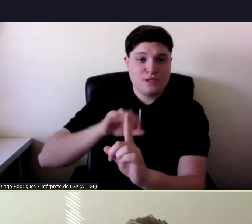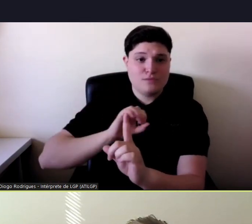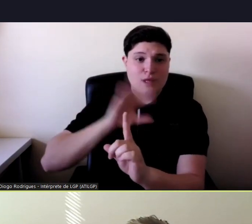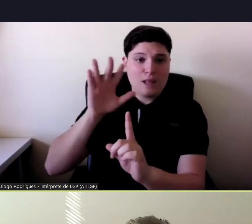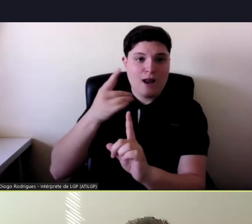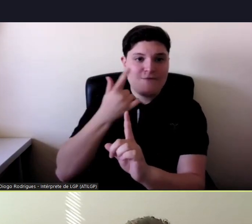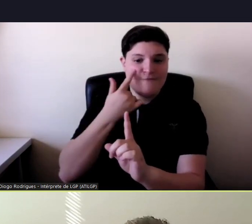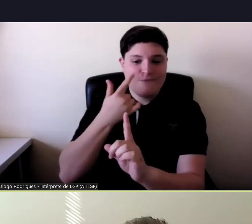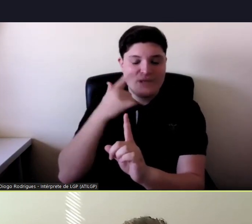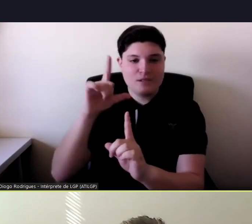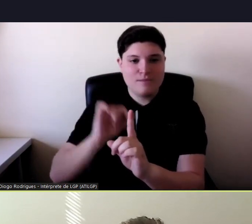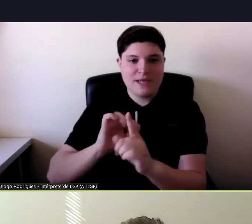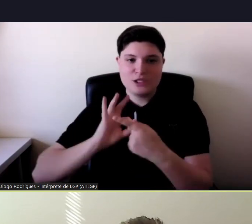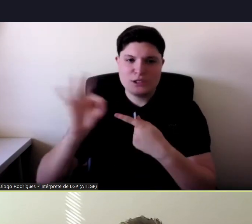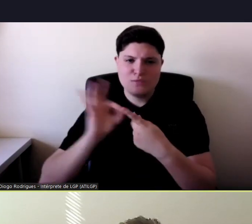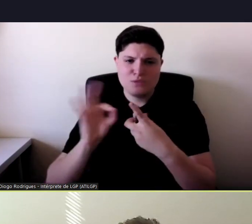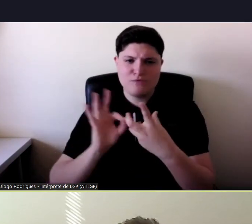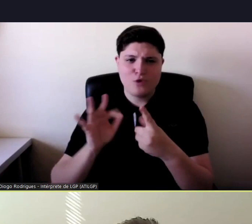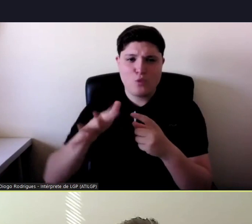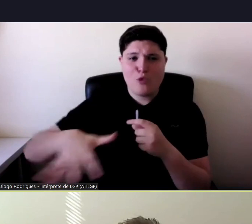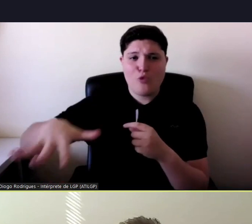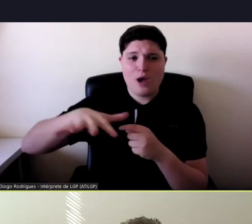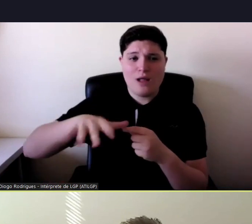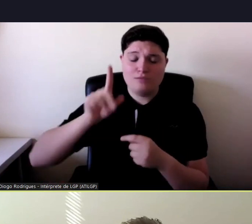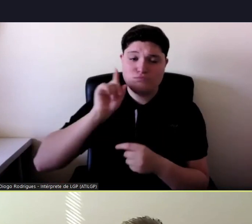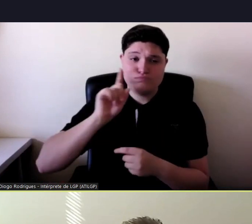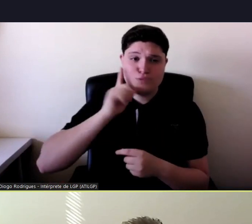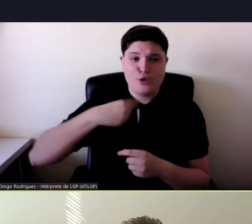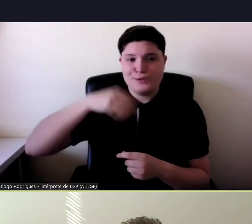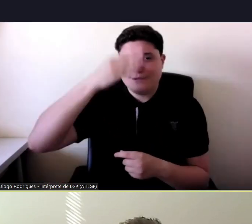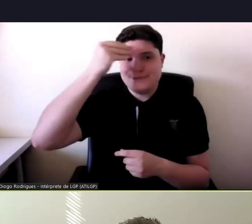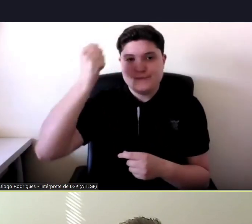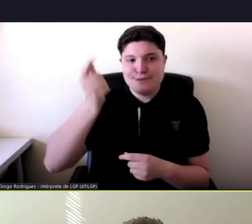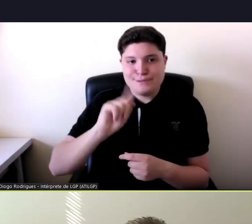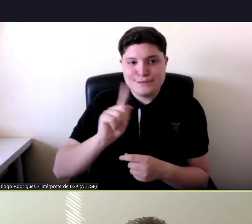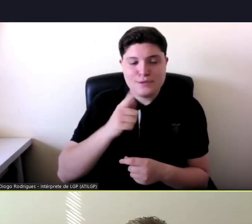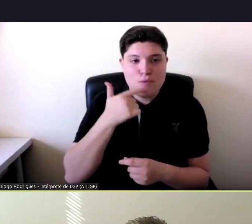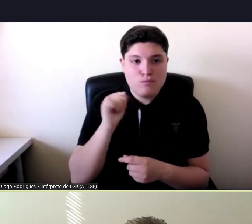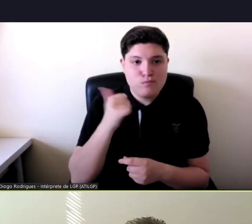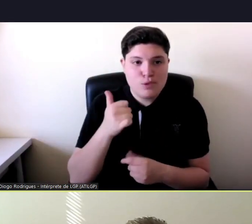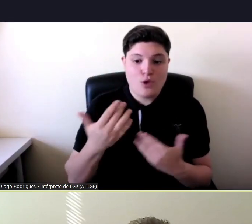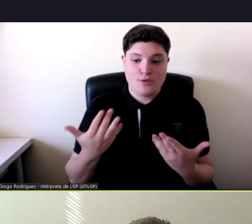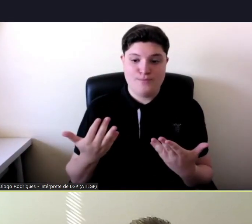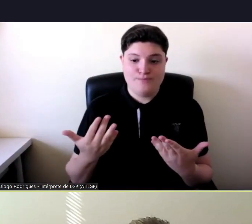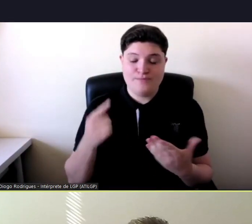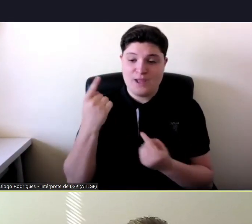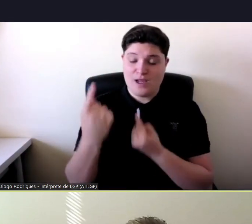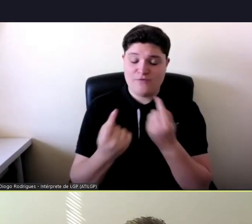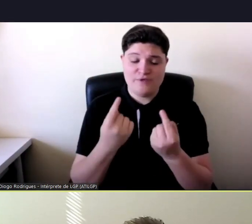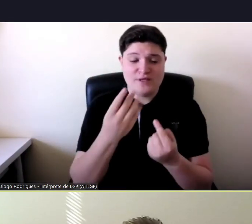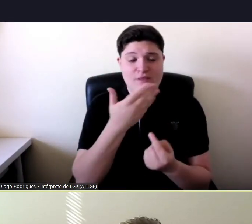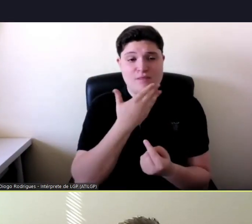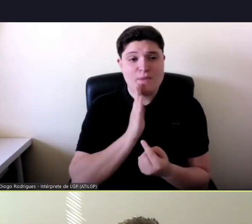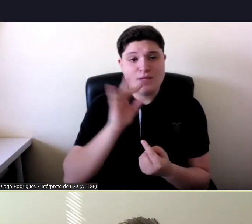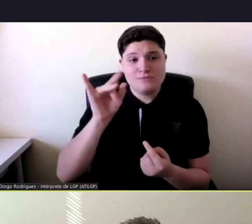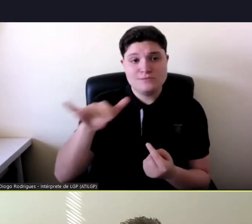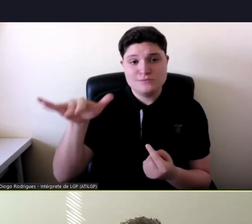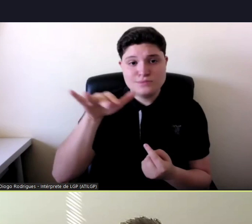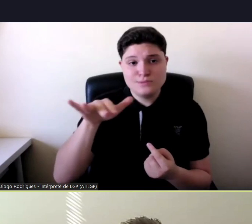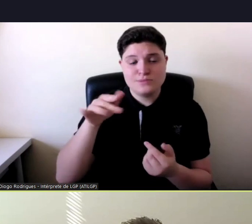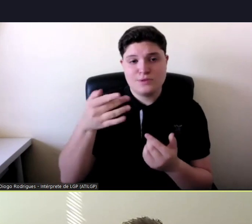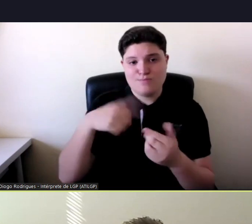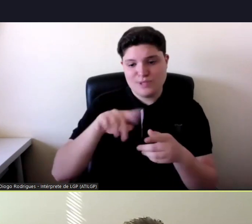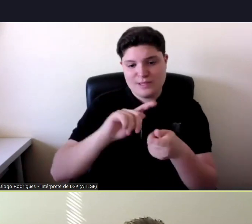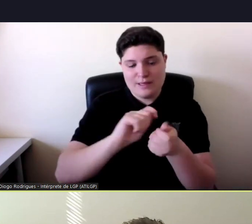contextos das especificidades locais, que muitas vezes não são elas também iguais e que teremos que ter essa